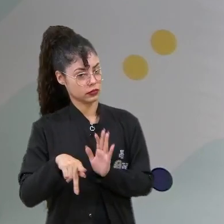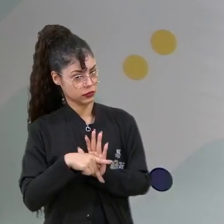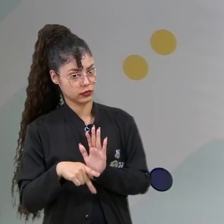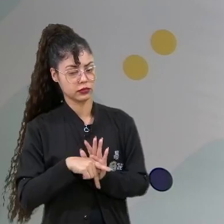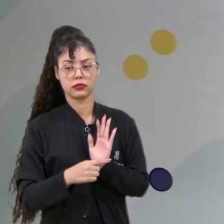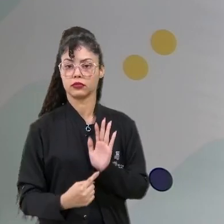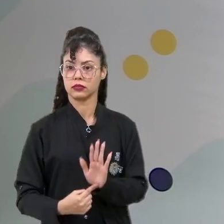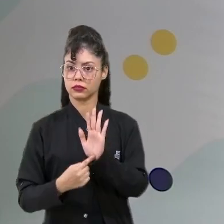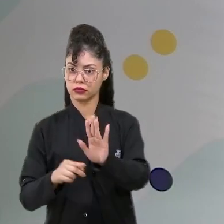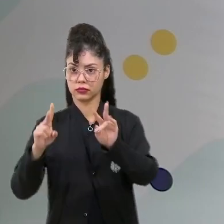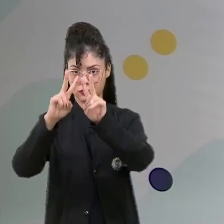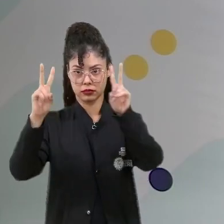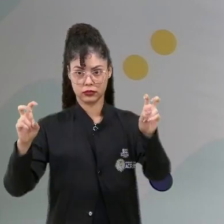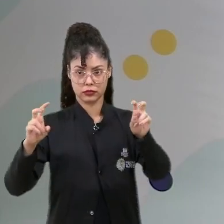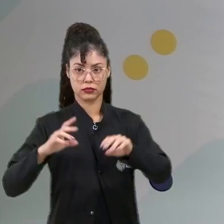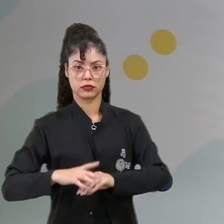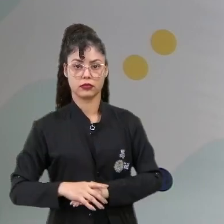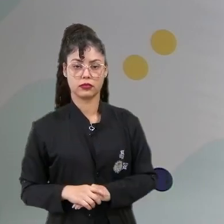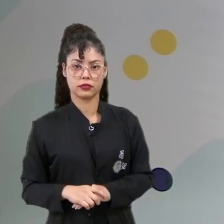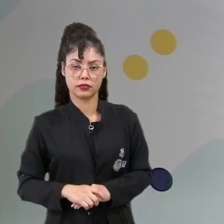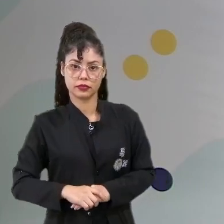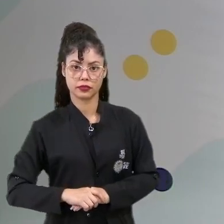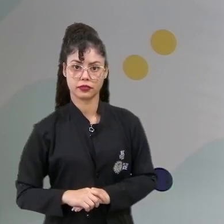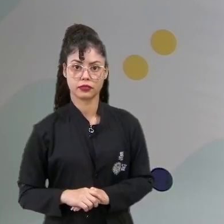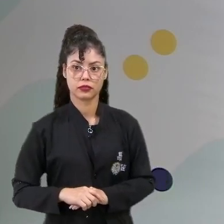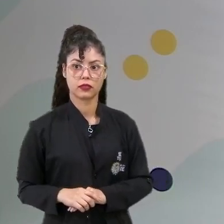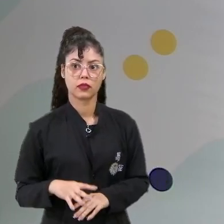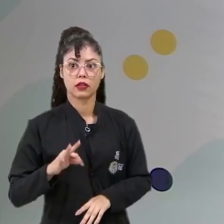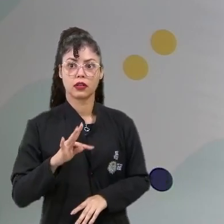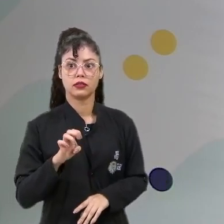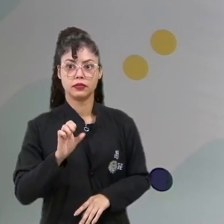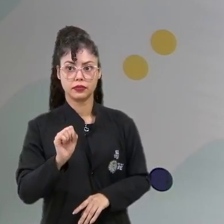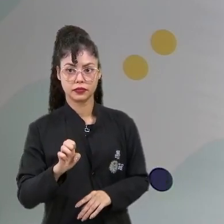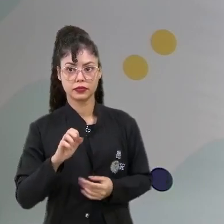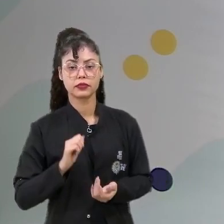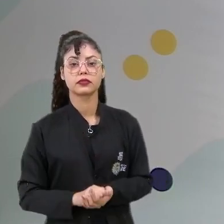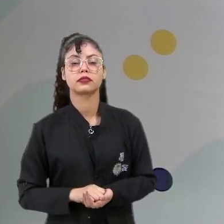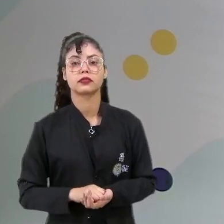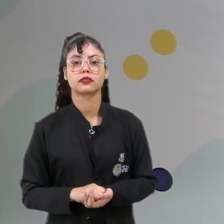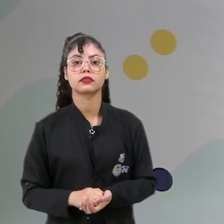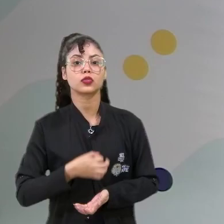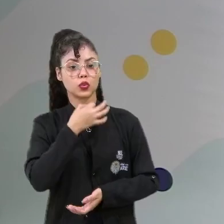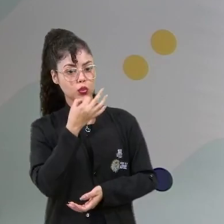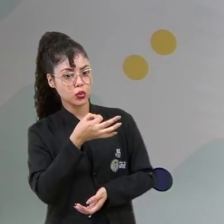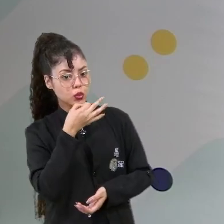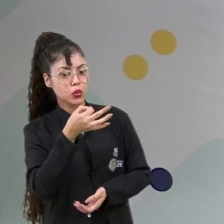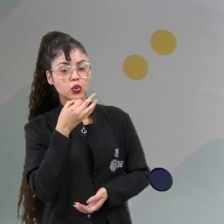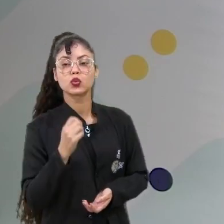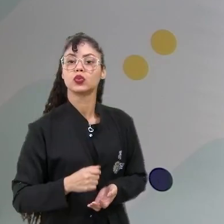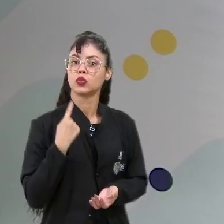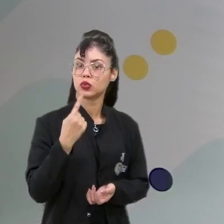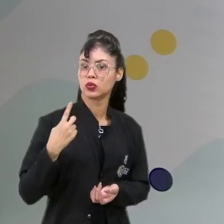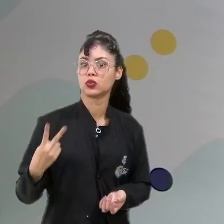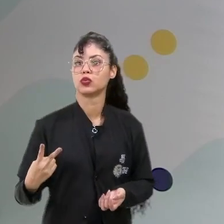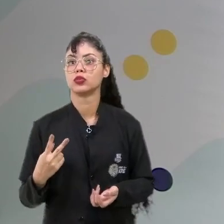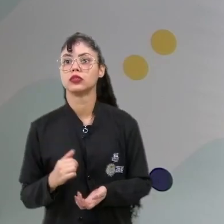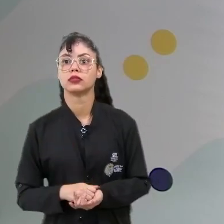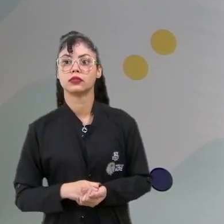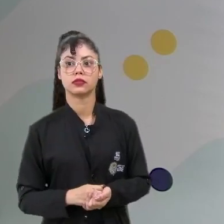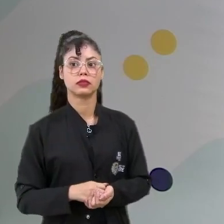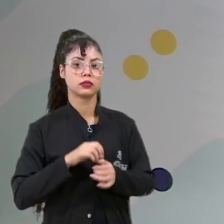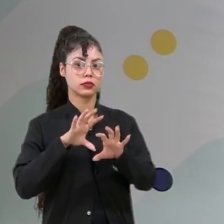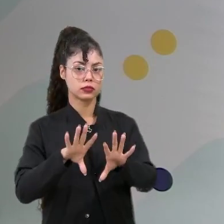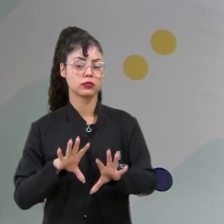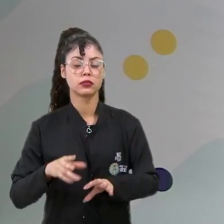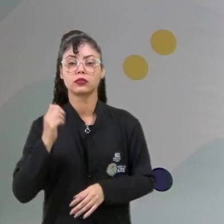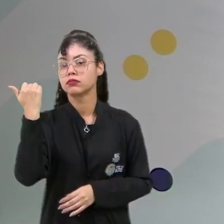a apresentação do tema, a tese, né? Os argumentos 1 e 2. Então,